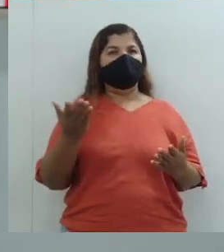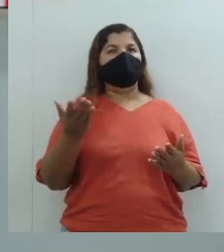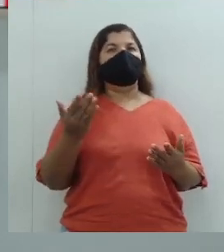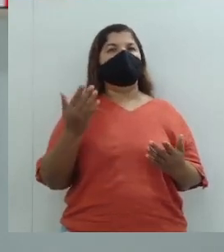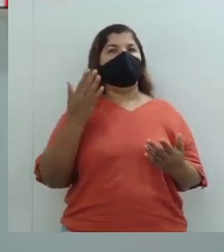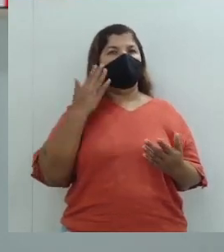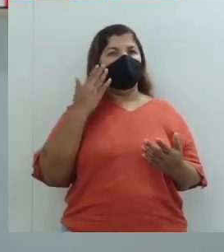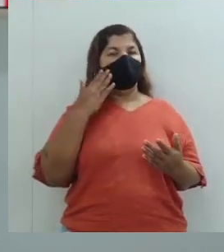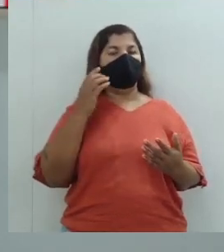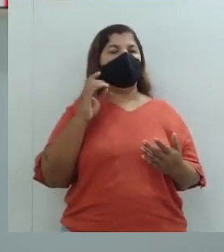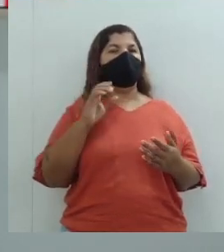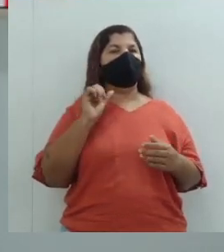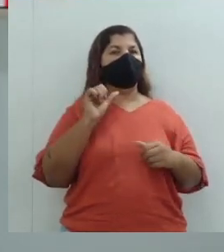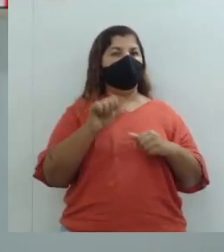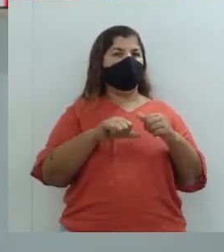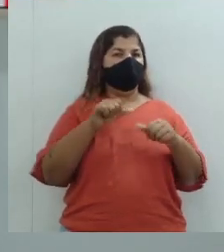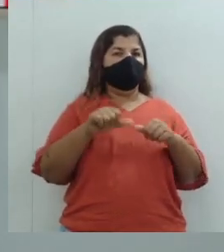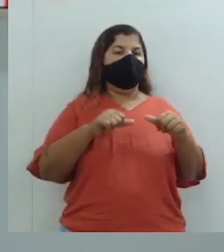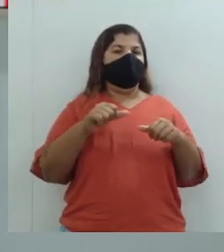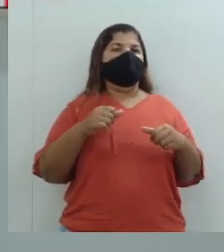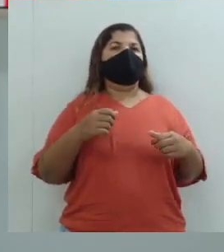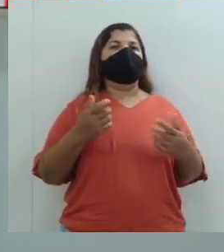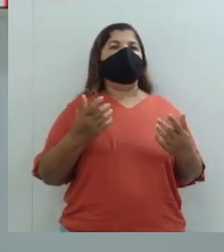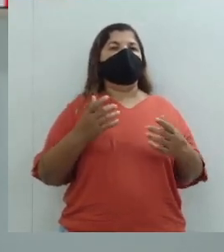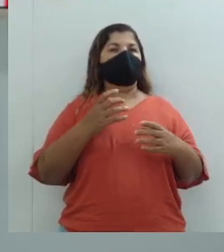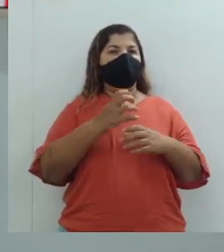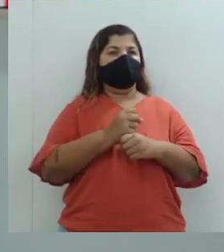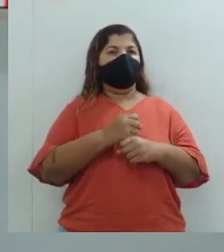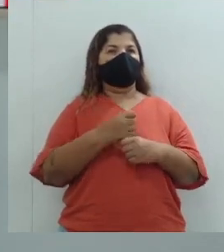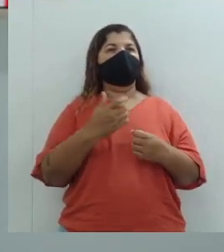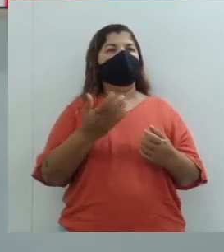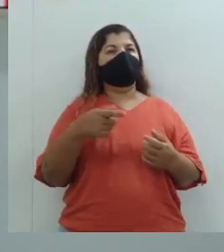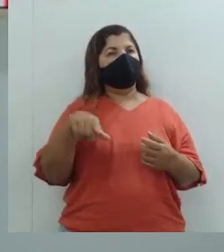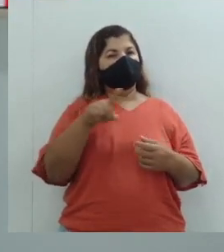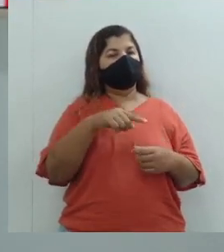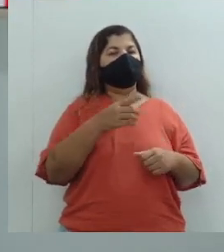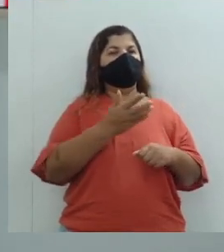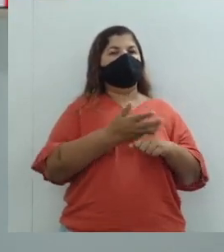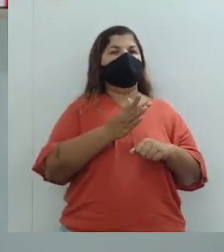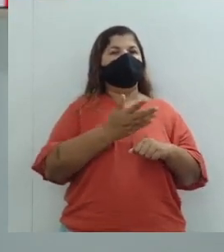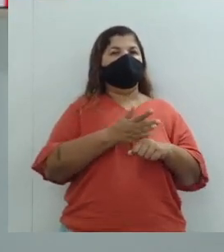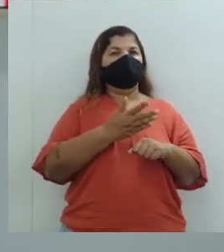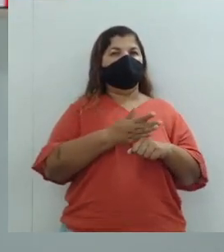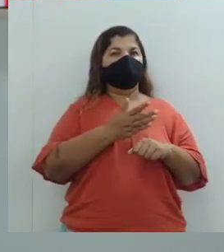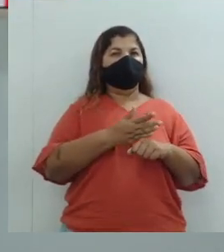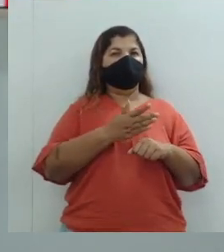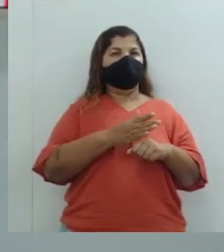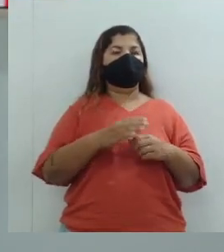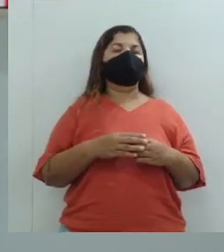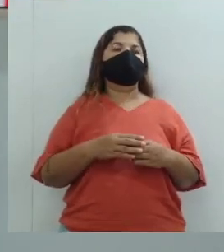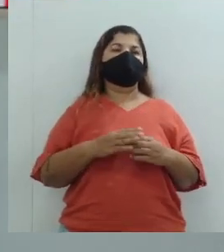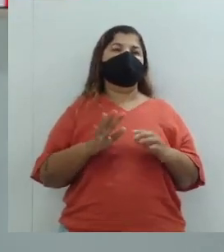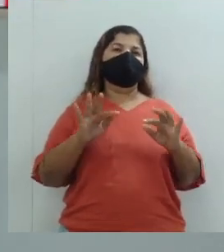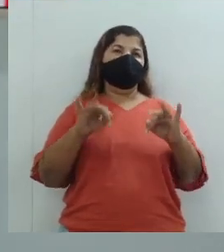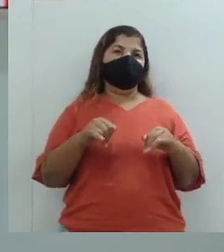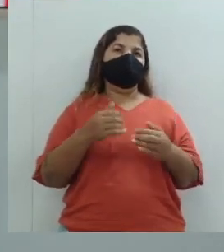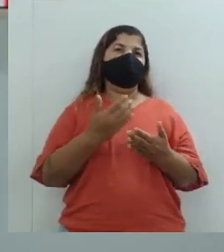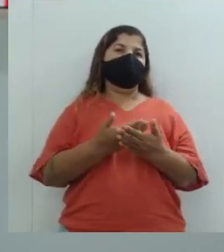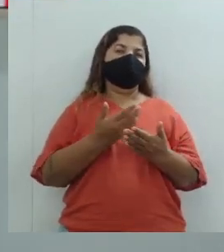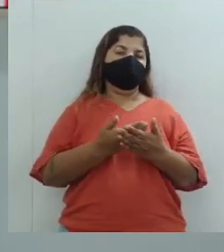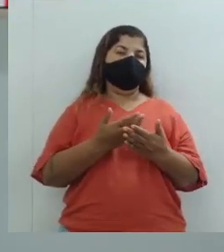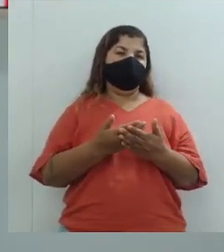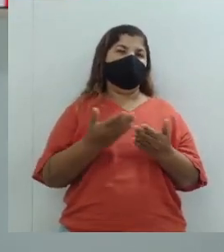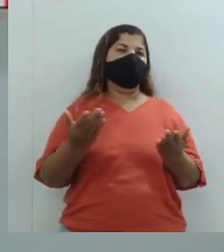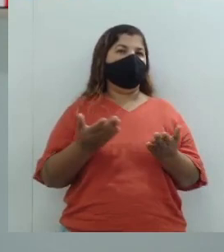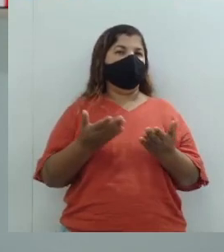que é só substituição dos valores. Então, fica até para vocês praticarem aí. Então, a gente vai encerrando a nossa aula por hoje.